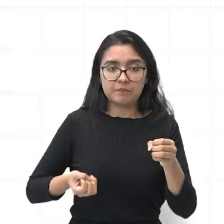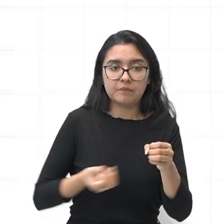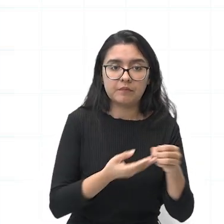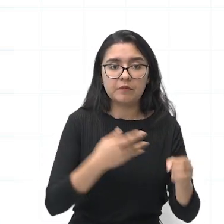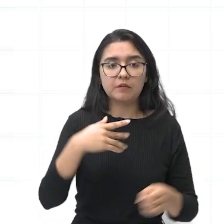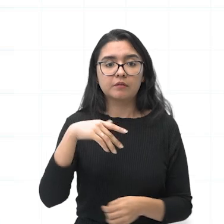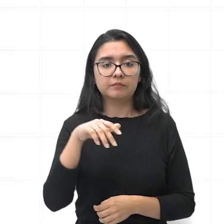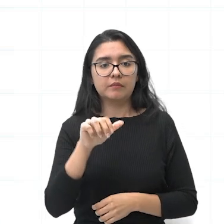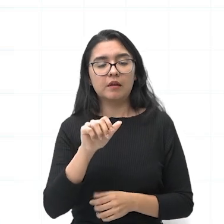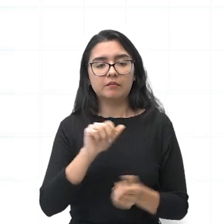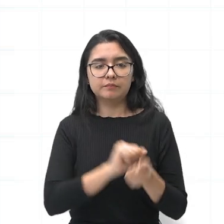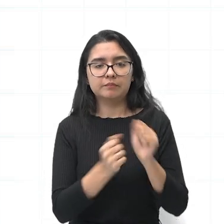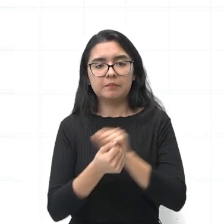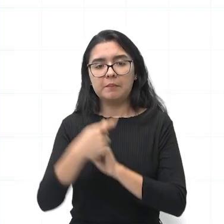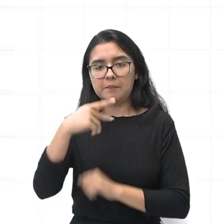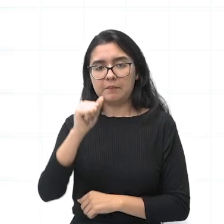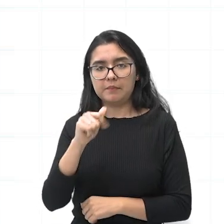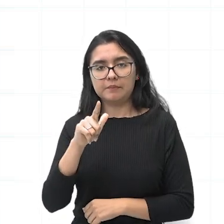Brasil na década de